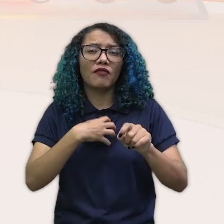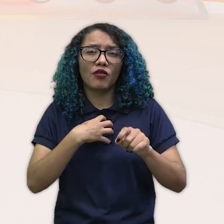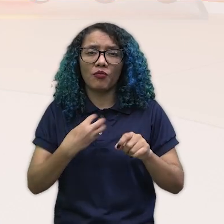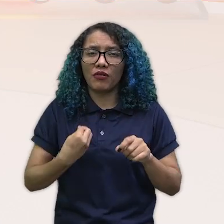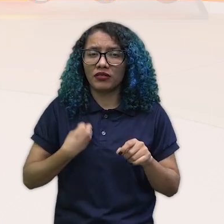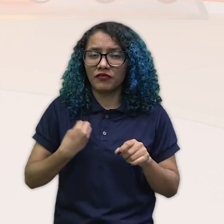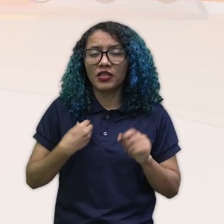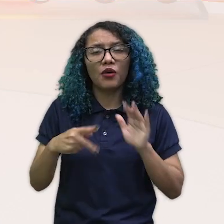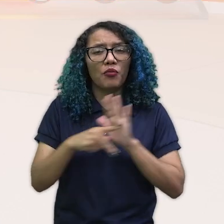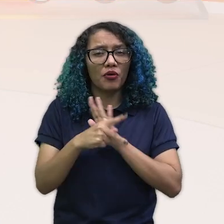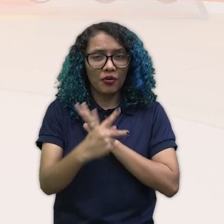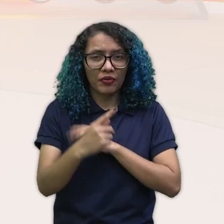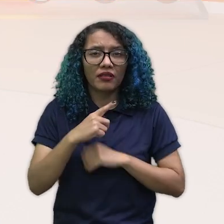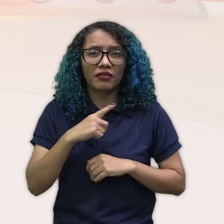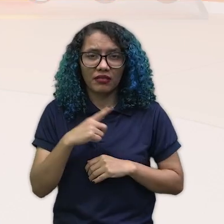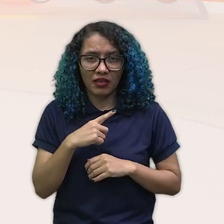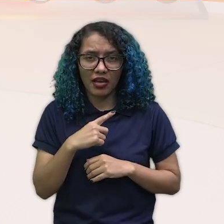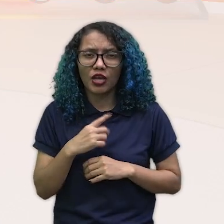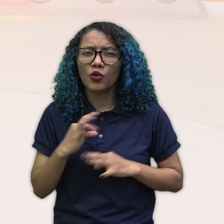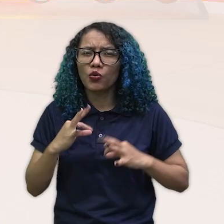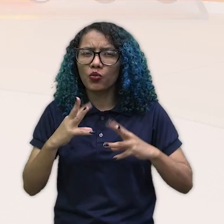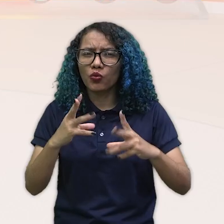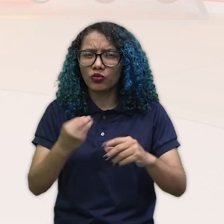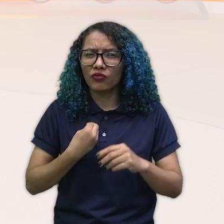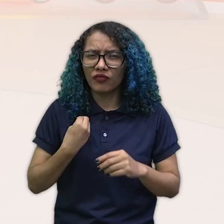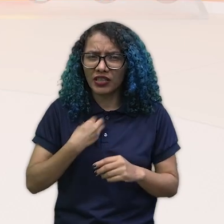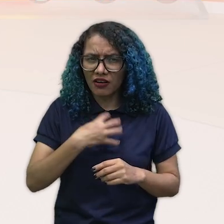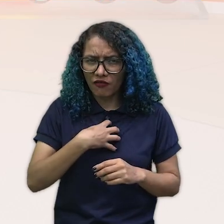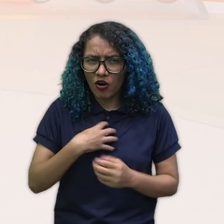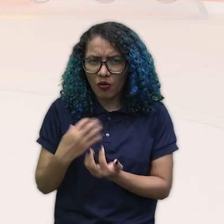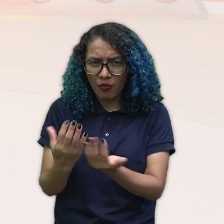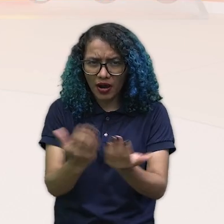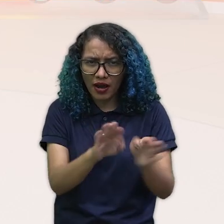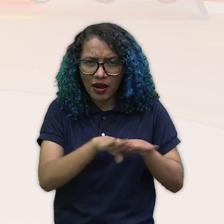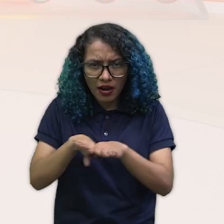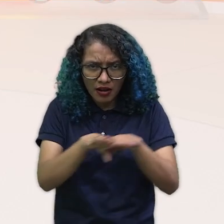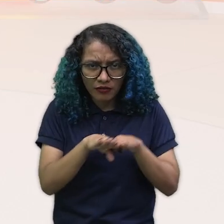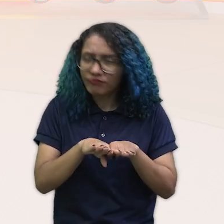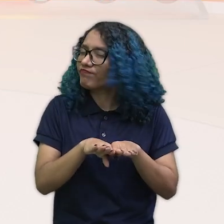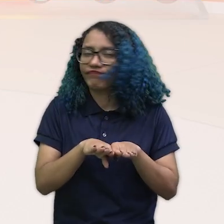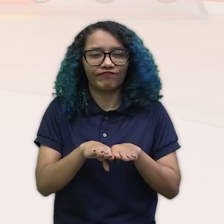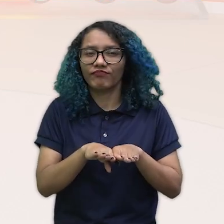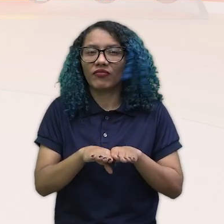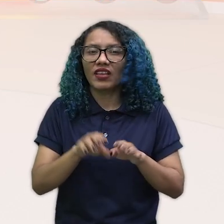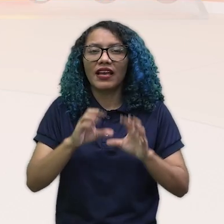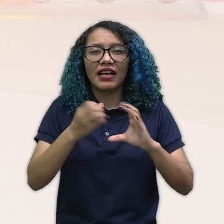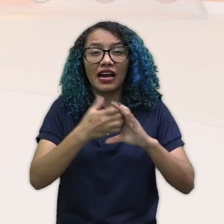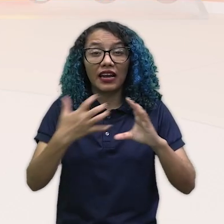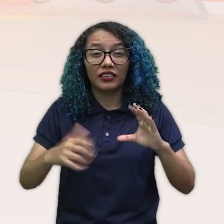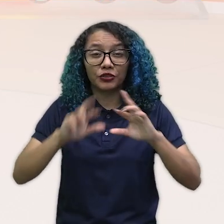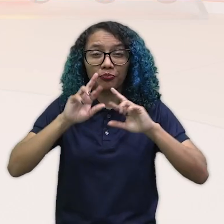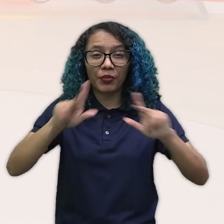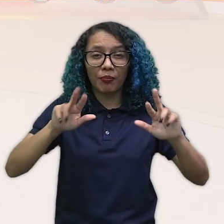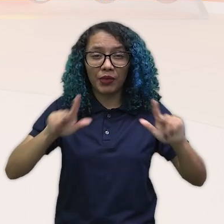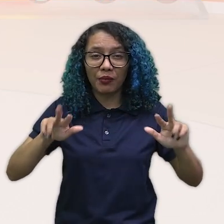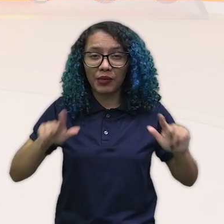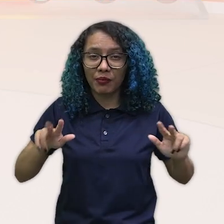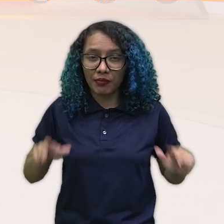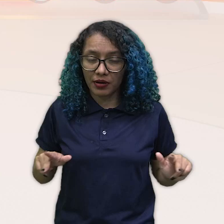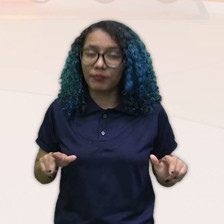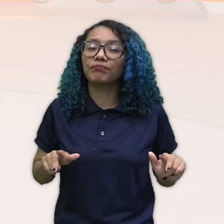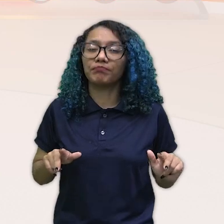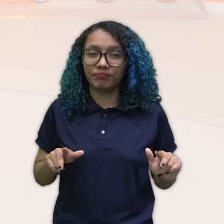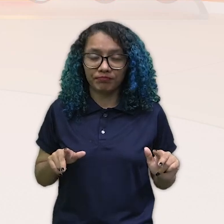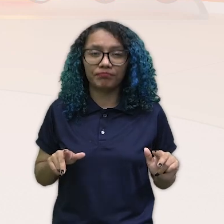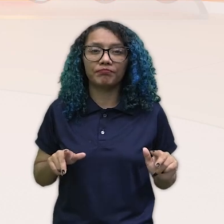de vida, né? Nem todo mundo vai viver igual um ao outro. Então, vão existir diferentes características e isso não